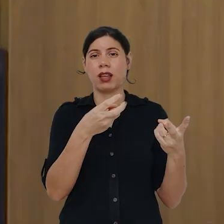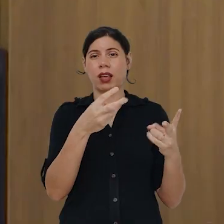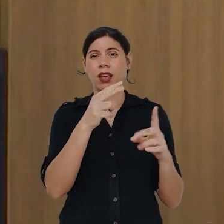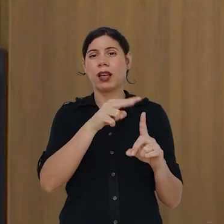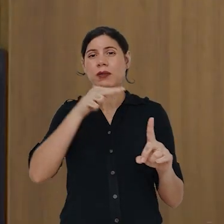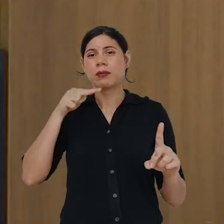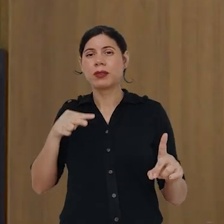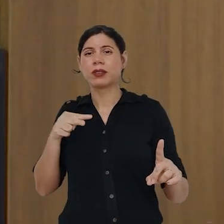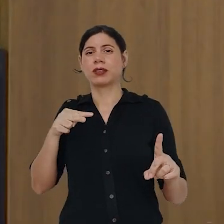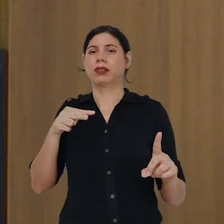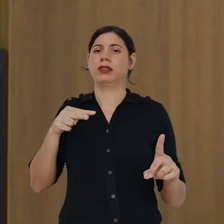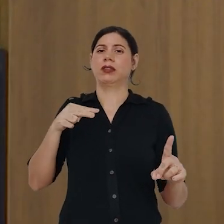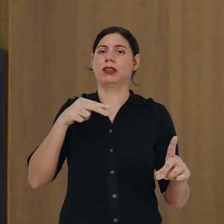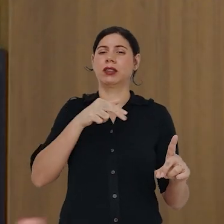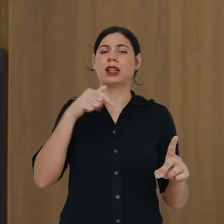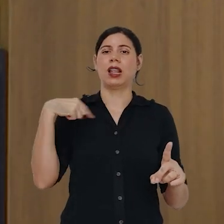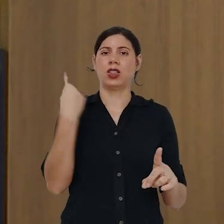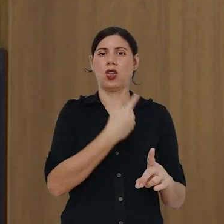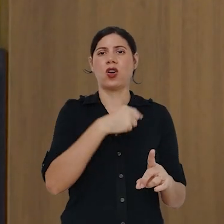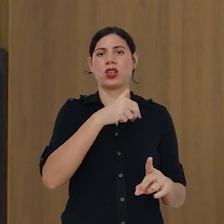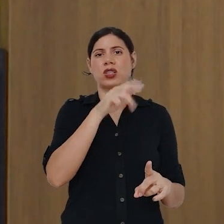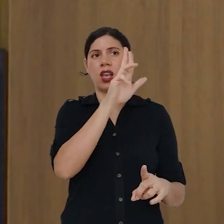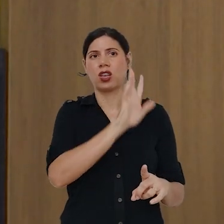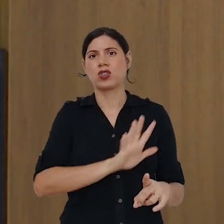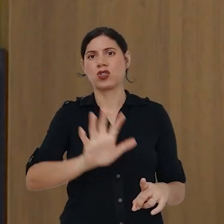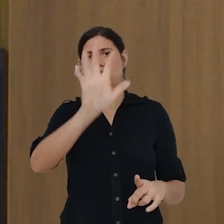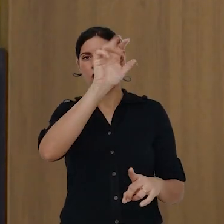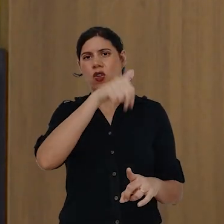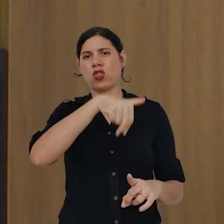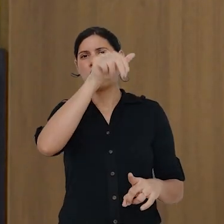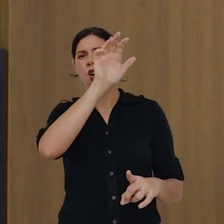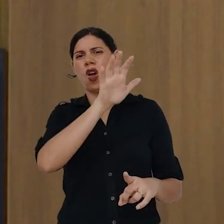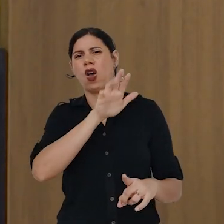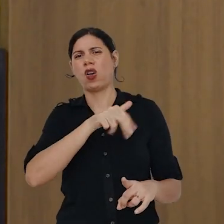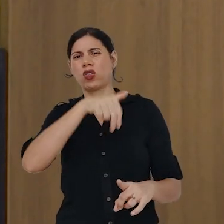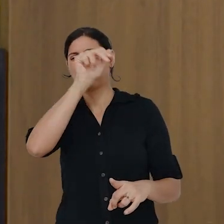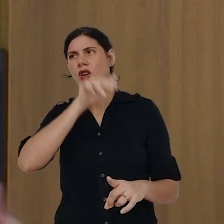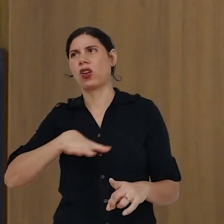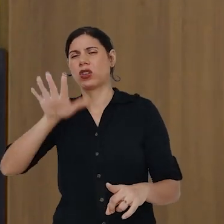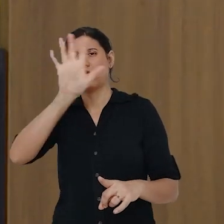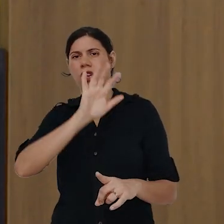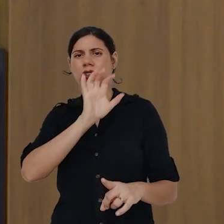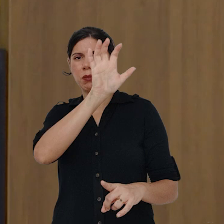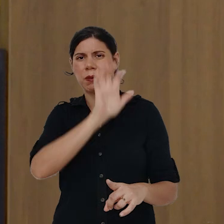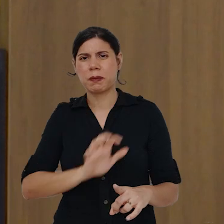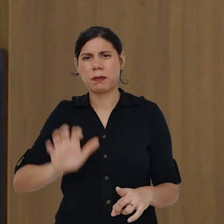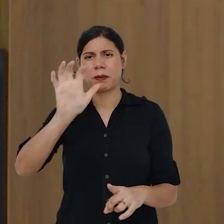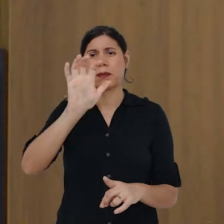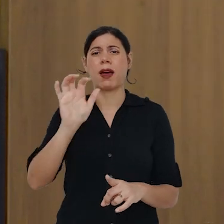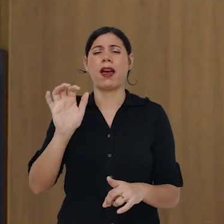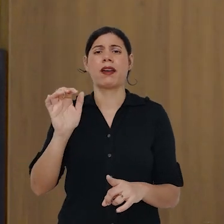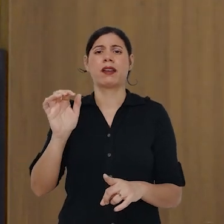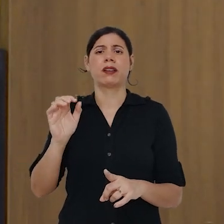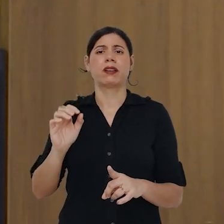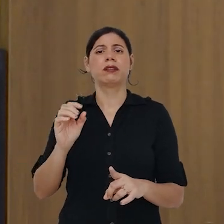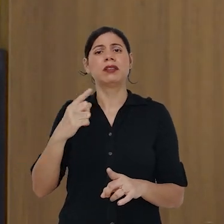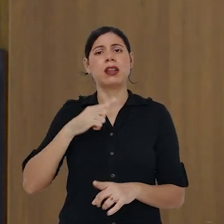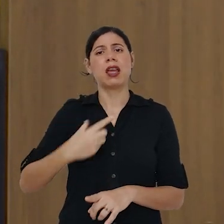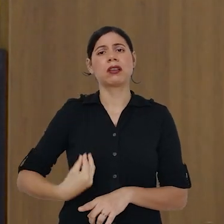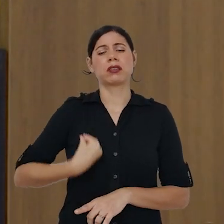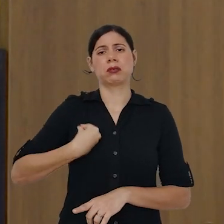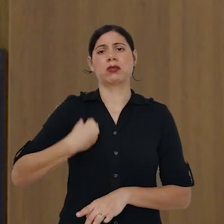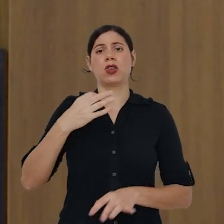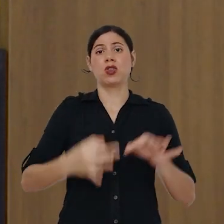heterogênea, sobre as melhores maneiras de se implantar em cada seção judiciária a figura do juiz das garantias, e aí